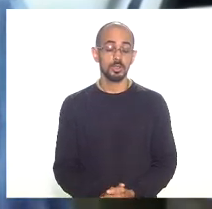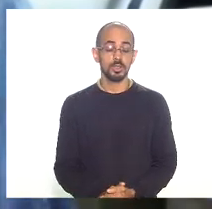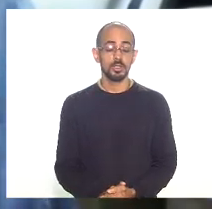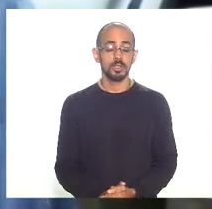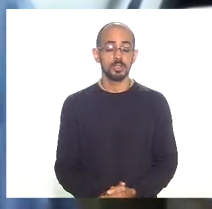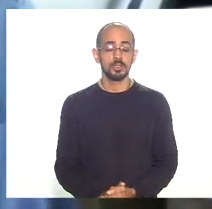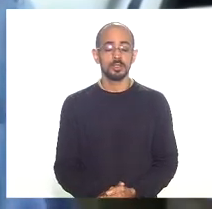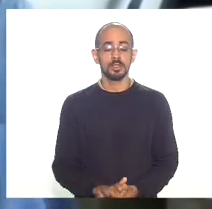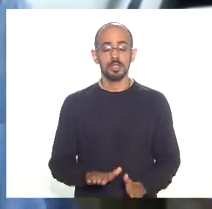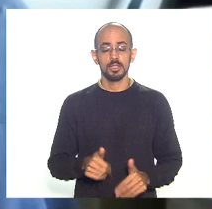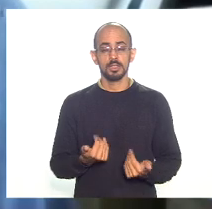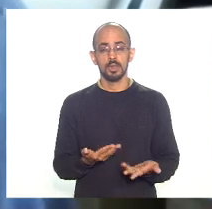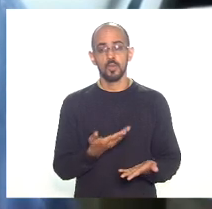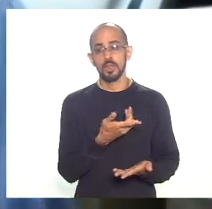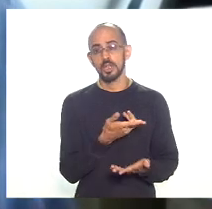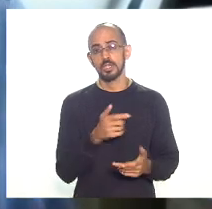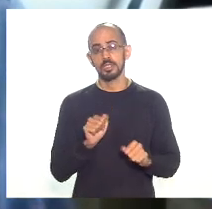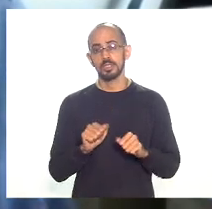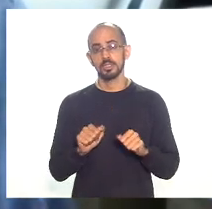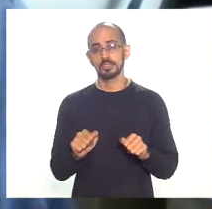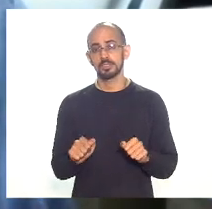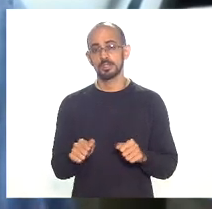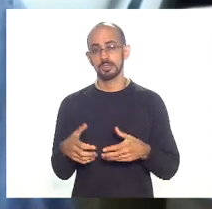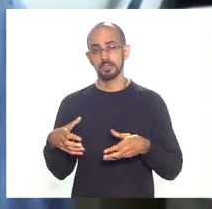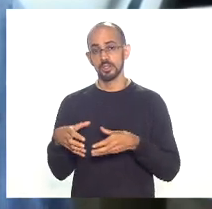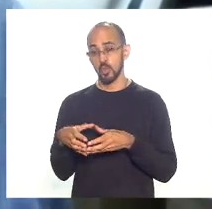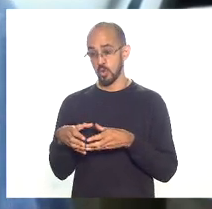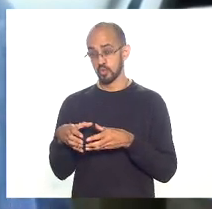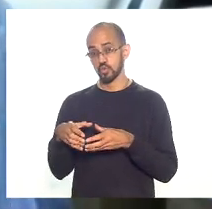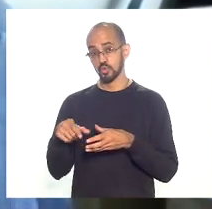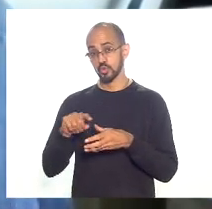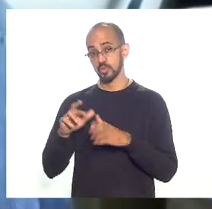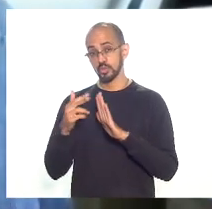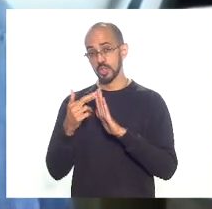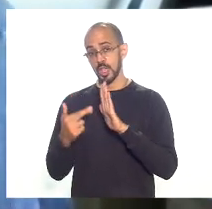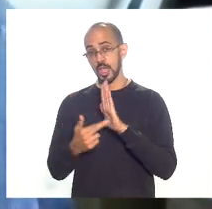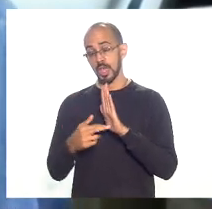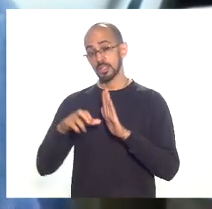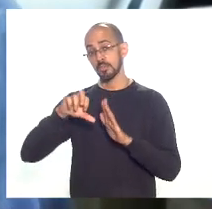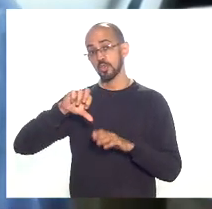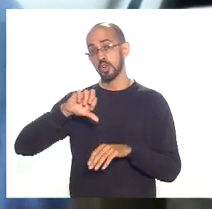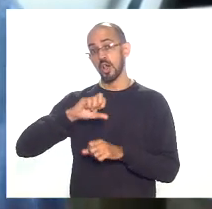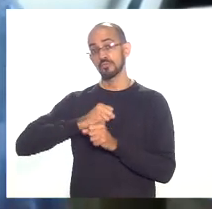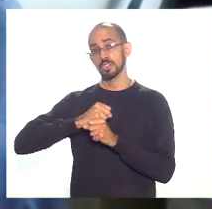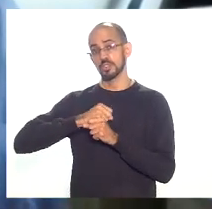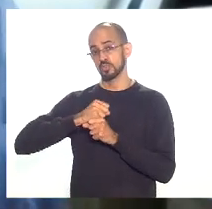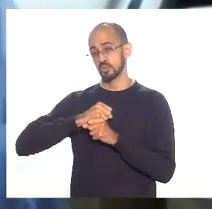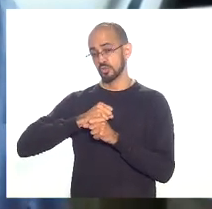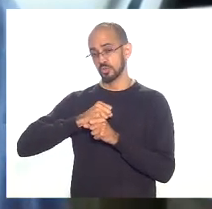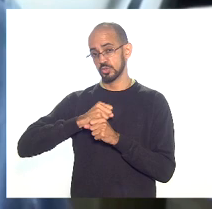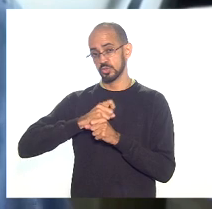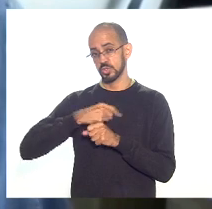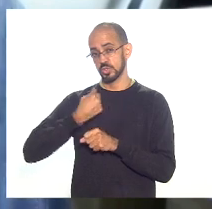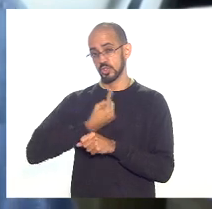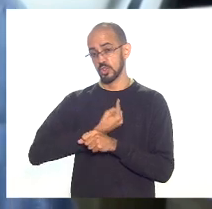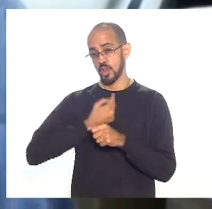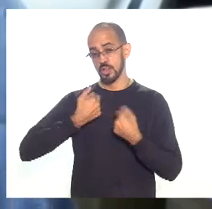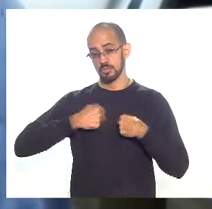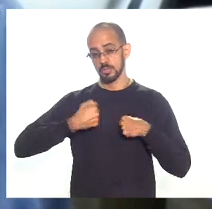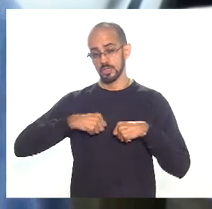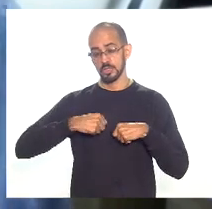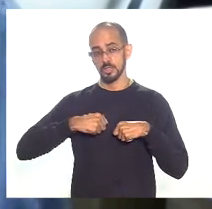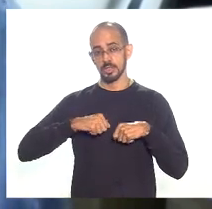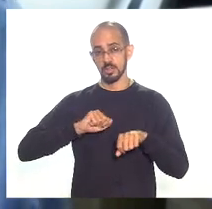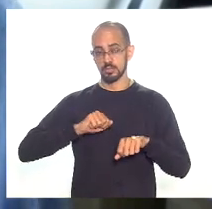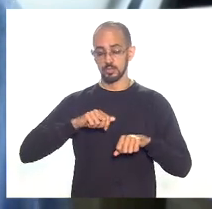este regime será por nove anos então nós devemos ler esse decreto para essa